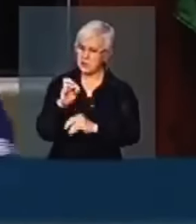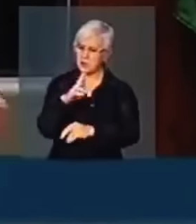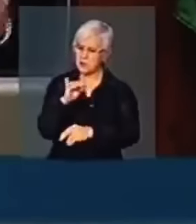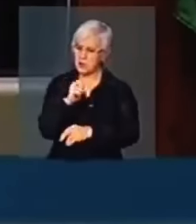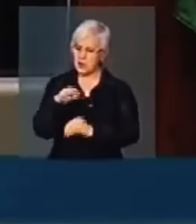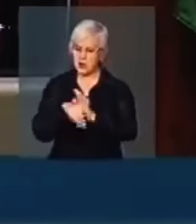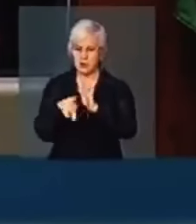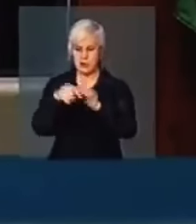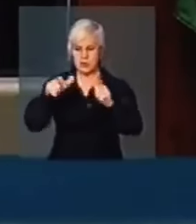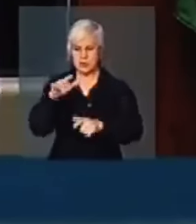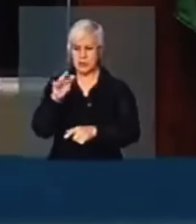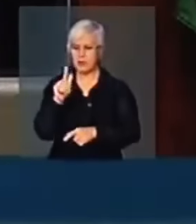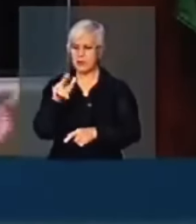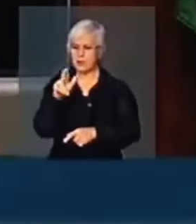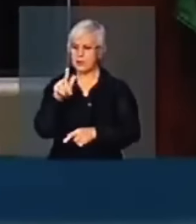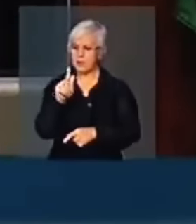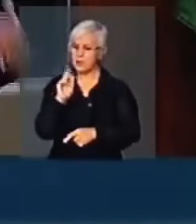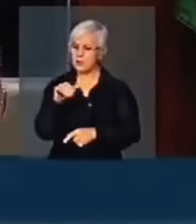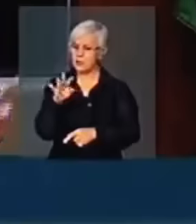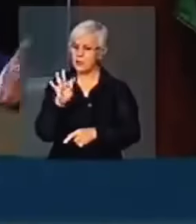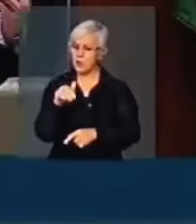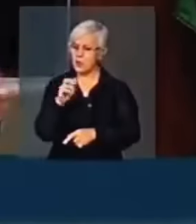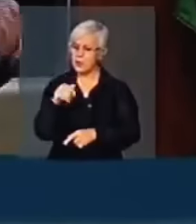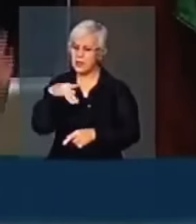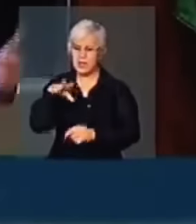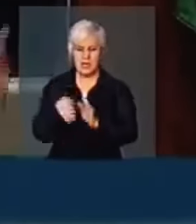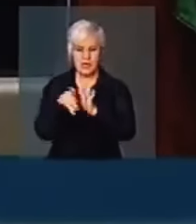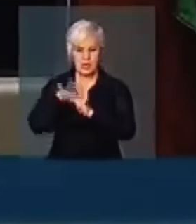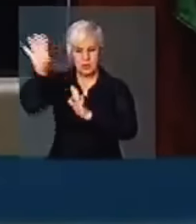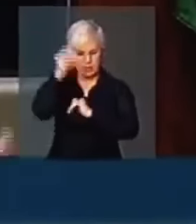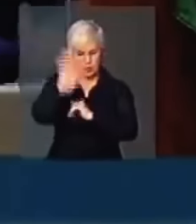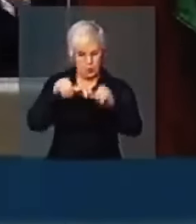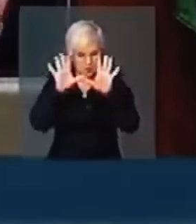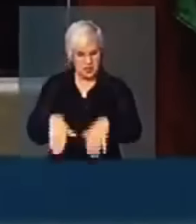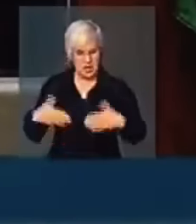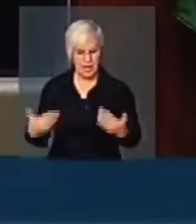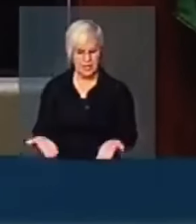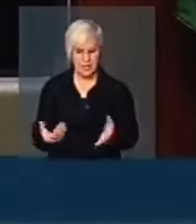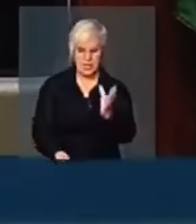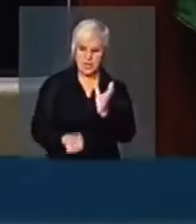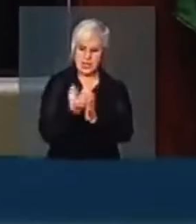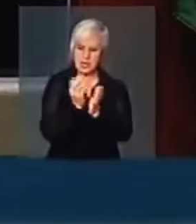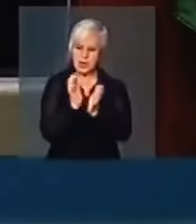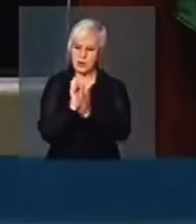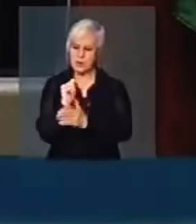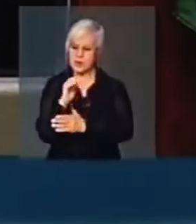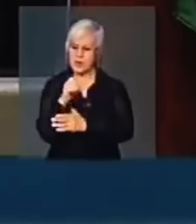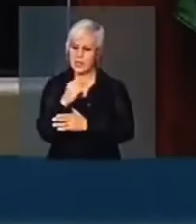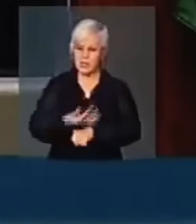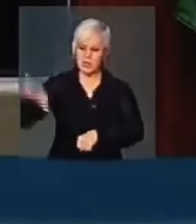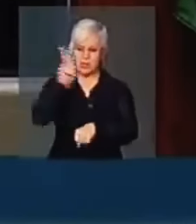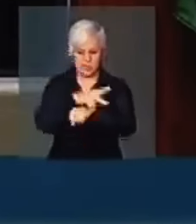Guantánamo. Estamos trazendo para dentro do Brasil o que é de pior do mundo, a escória do mundo para dentro do Brasil. Cria uma Academia Nacional de Defesa aqui na